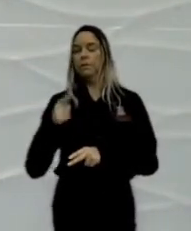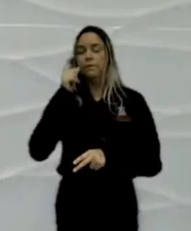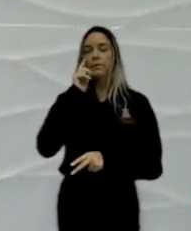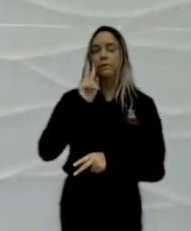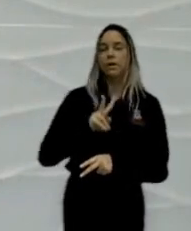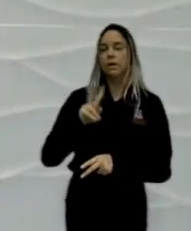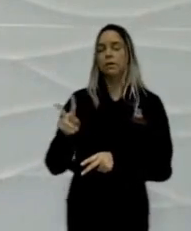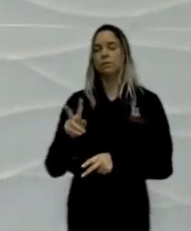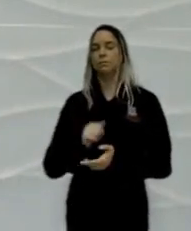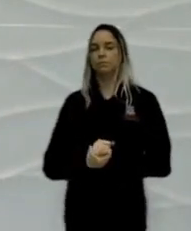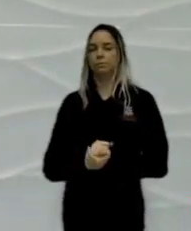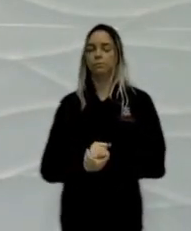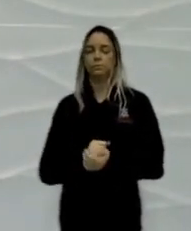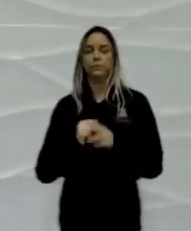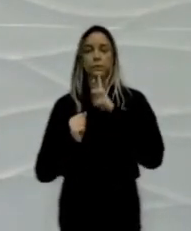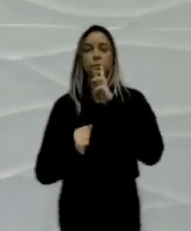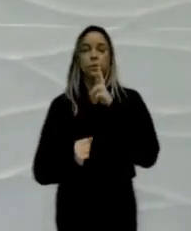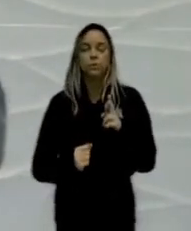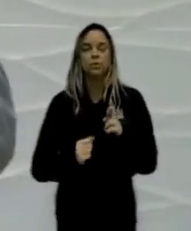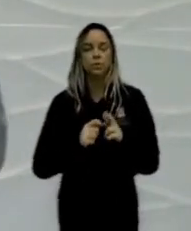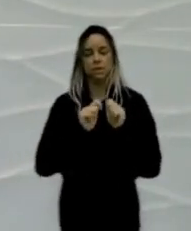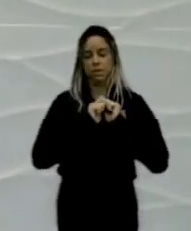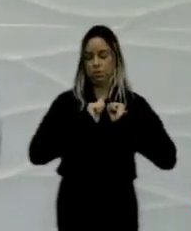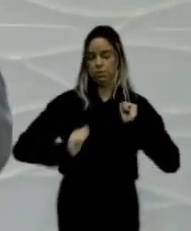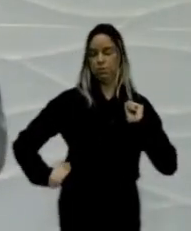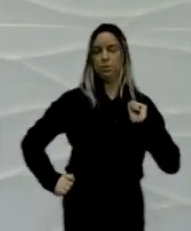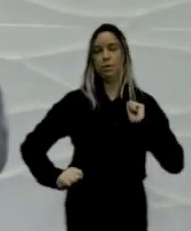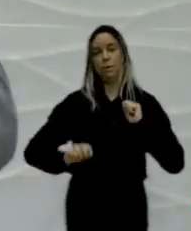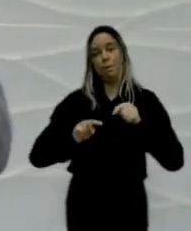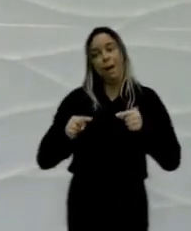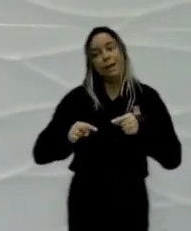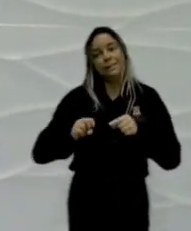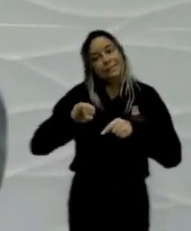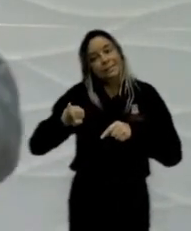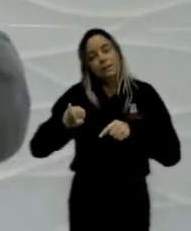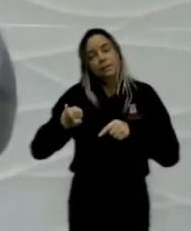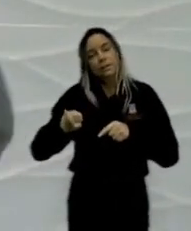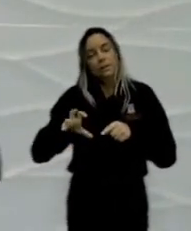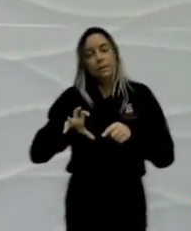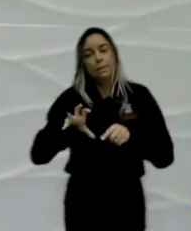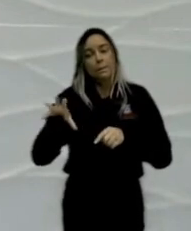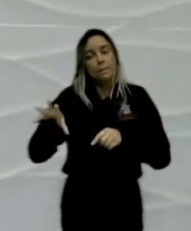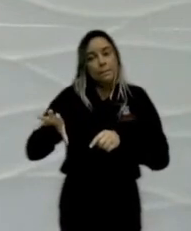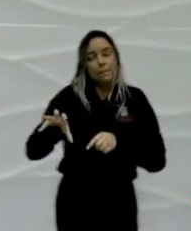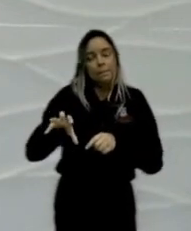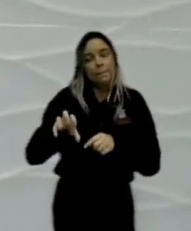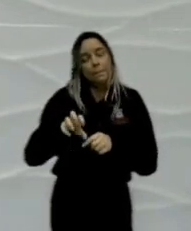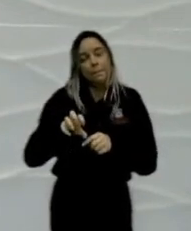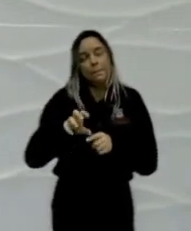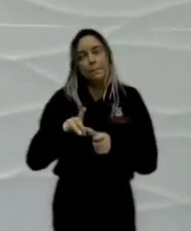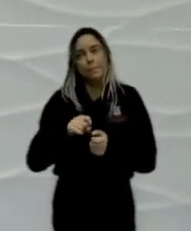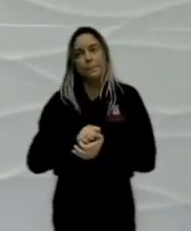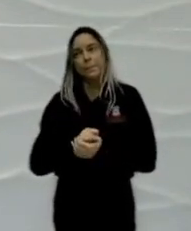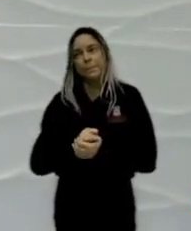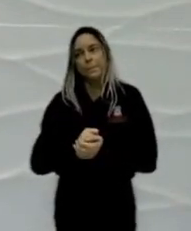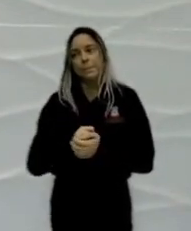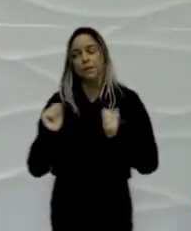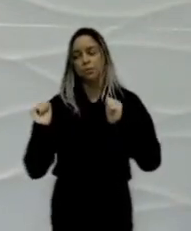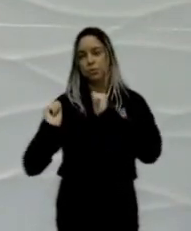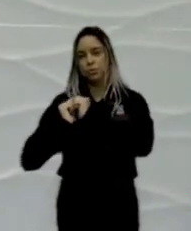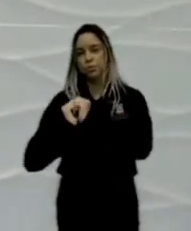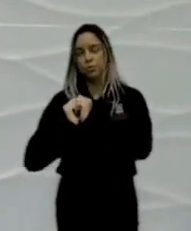essa resposta em relação ao cinto. Mas se pegar, é só o condutor ao lado do motorista e o